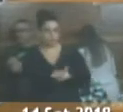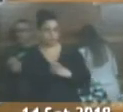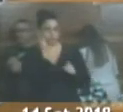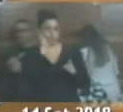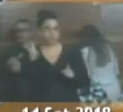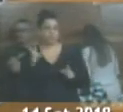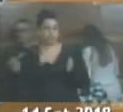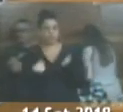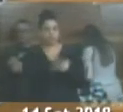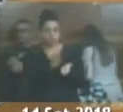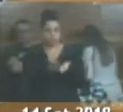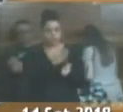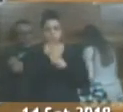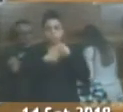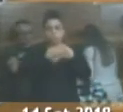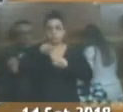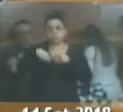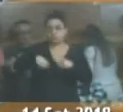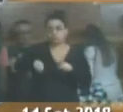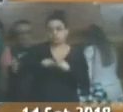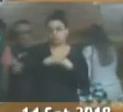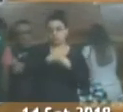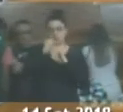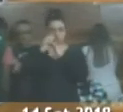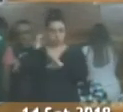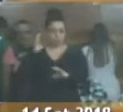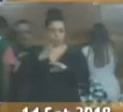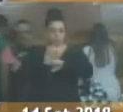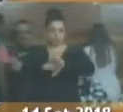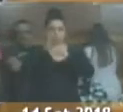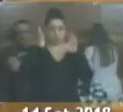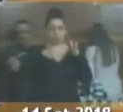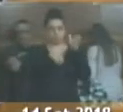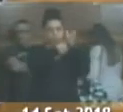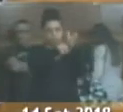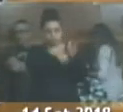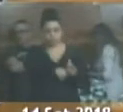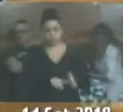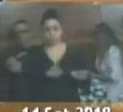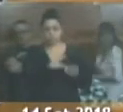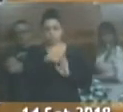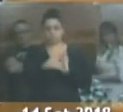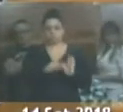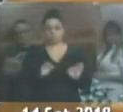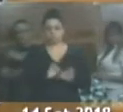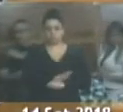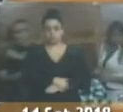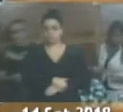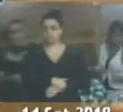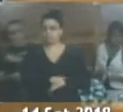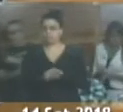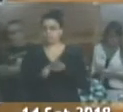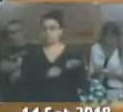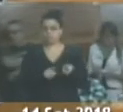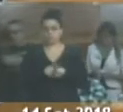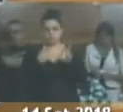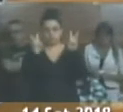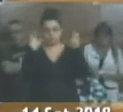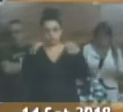que é necessário ser feito em cada um deles, que o nosso engenheiro já teve em campo e mapeou todos. E também a questão das comunidades